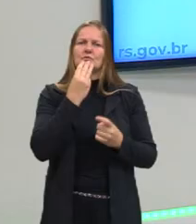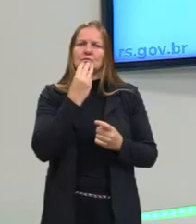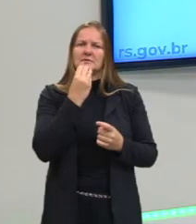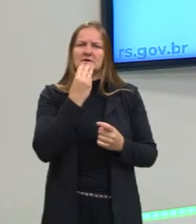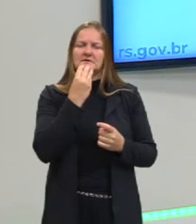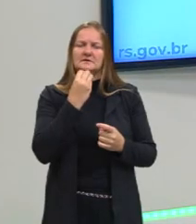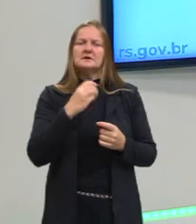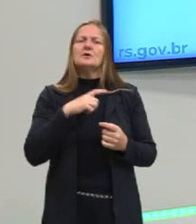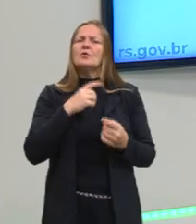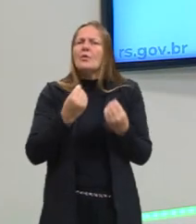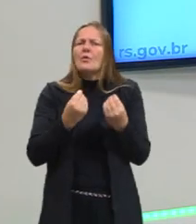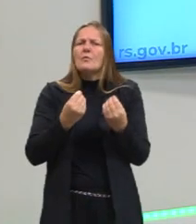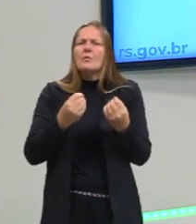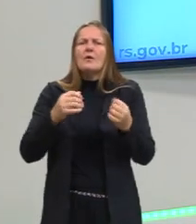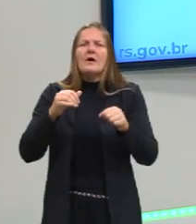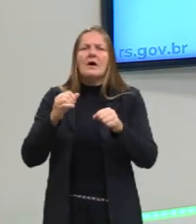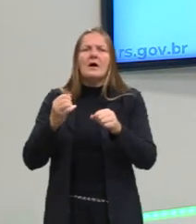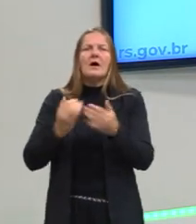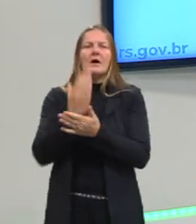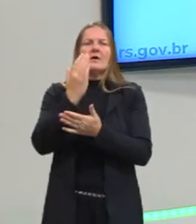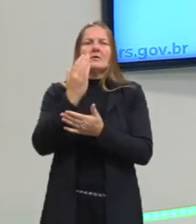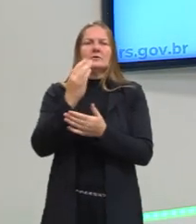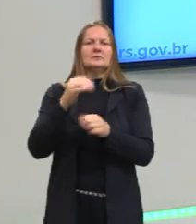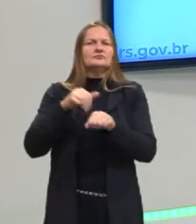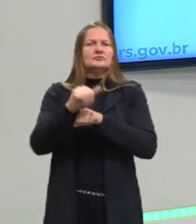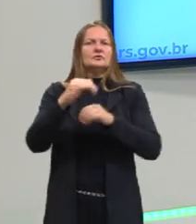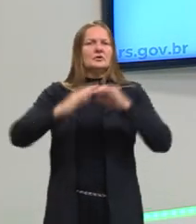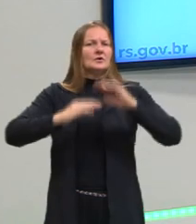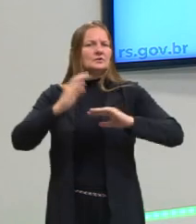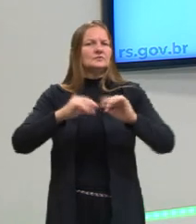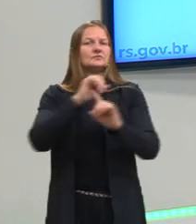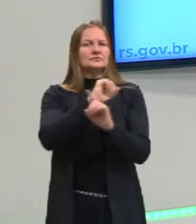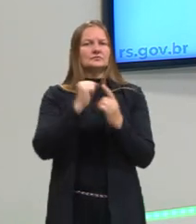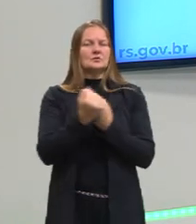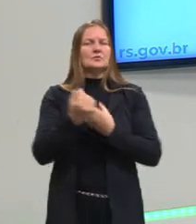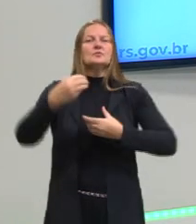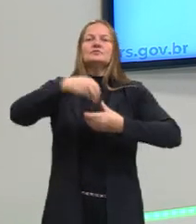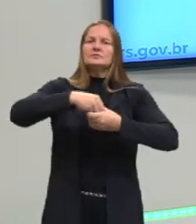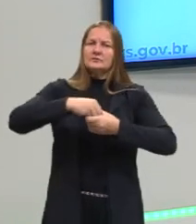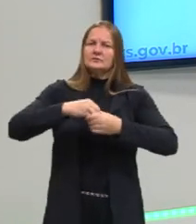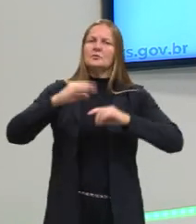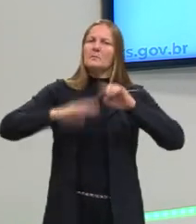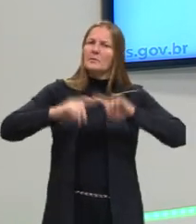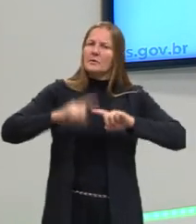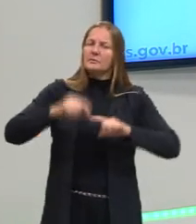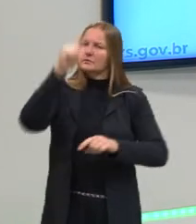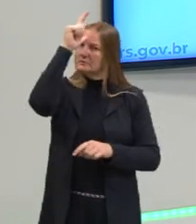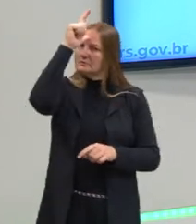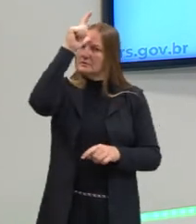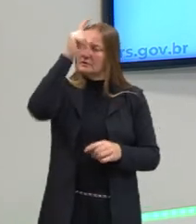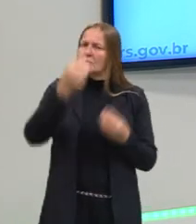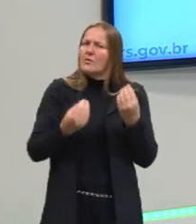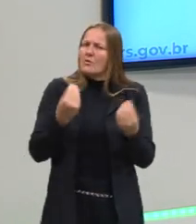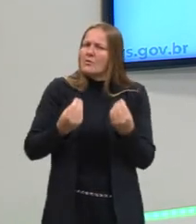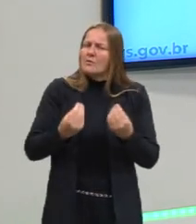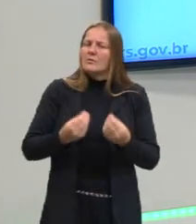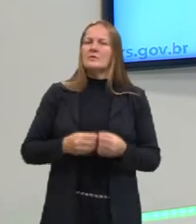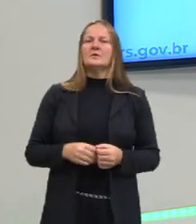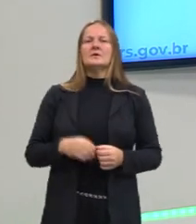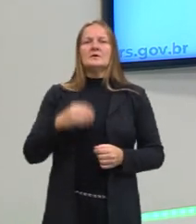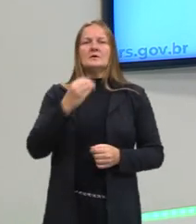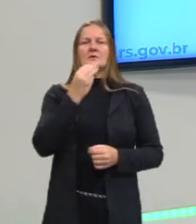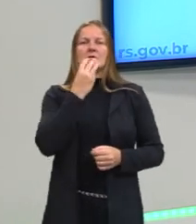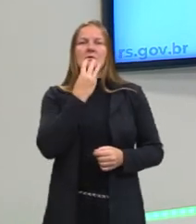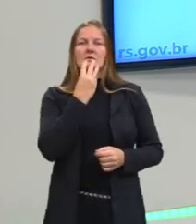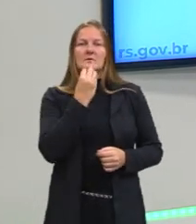é o que acontece essa ação social dentro da própria Alemanha então o Max vermelho não